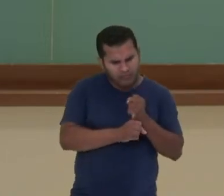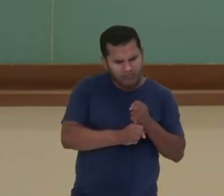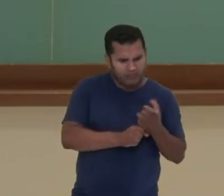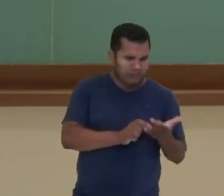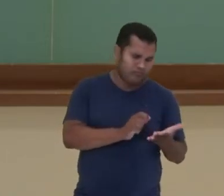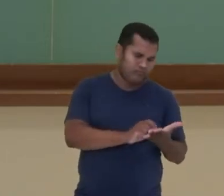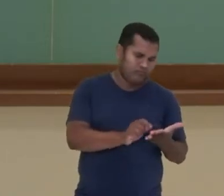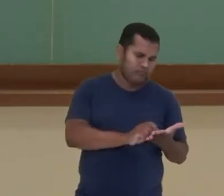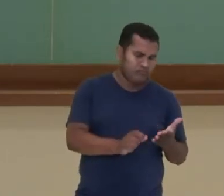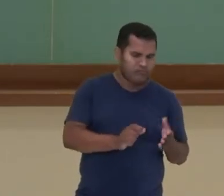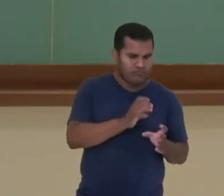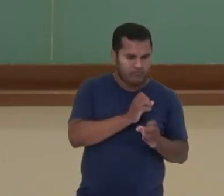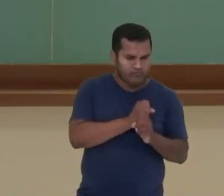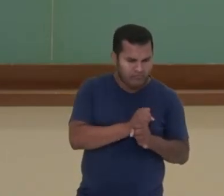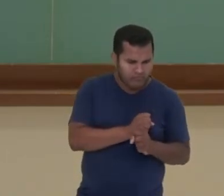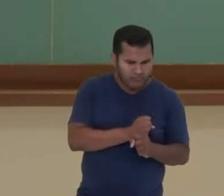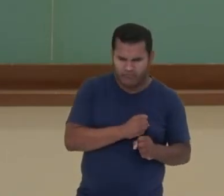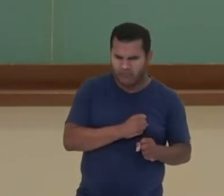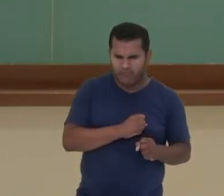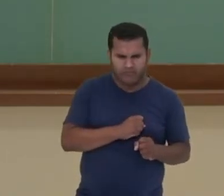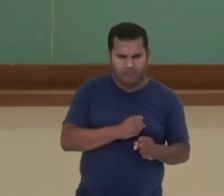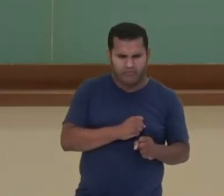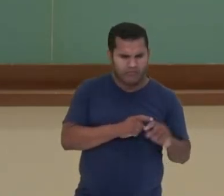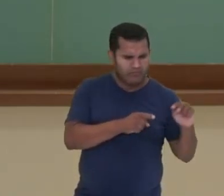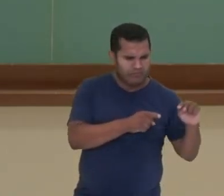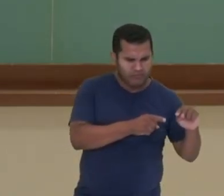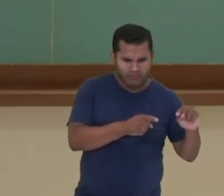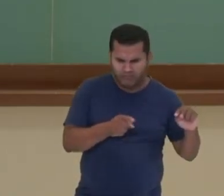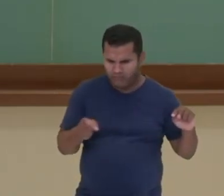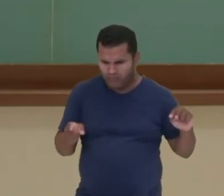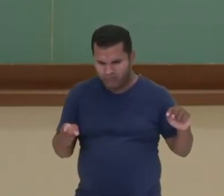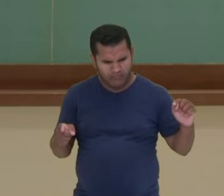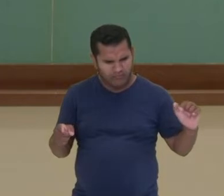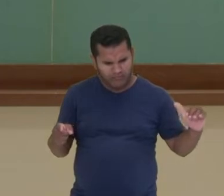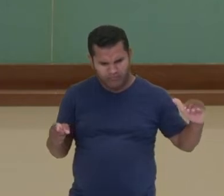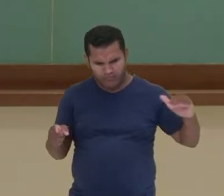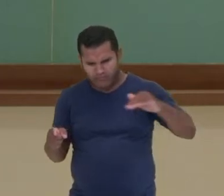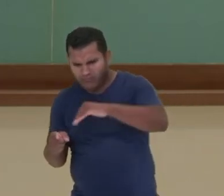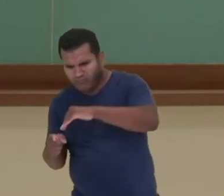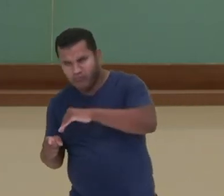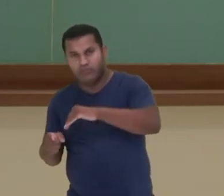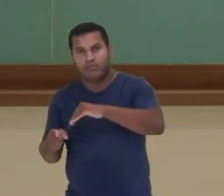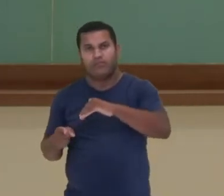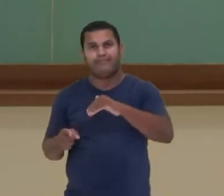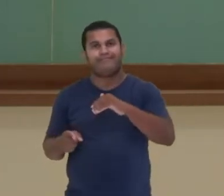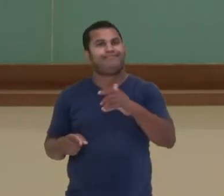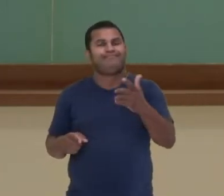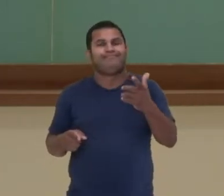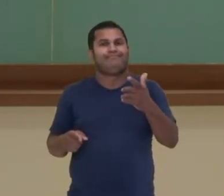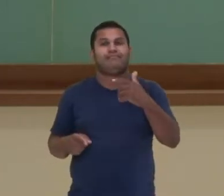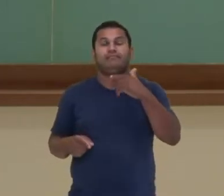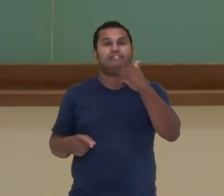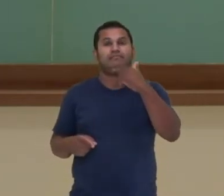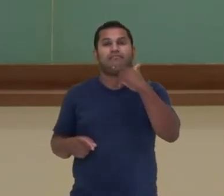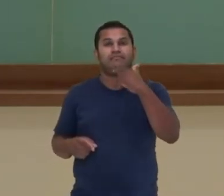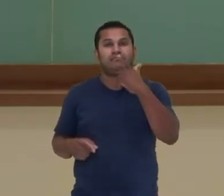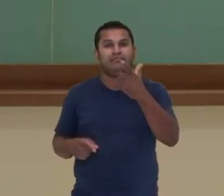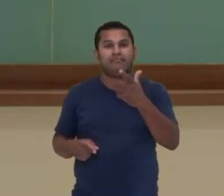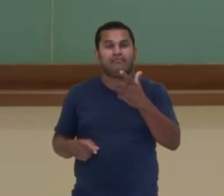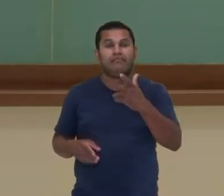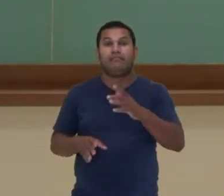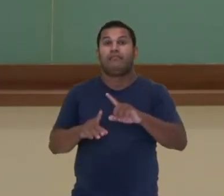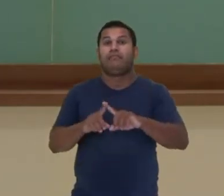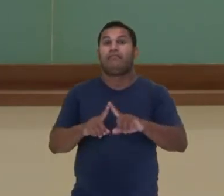algum equipamento que faça isso. Mas se eu souber, por exemplo, a distância que ele percorreu através de marcas na pista, eu consigo muitas